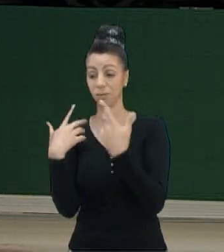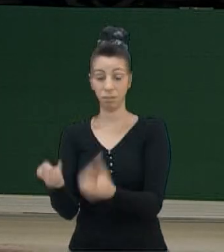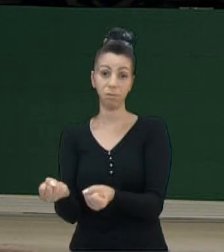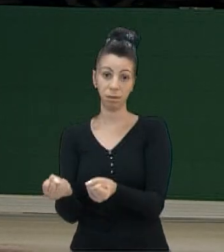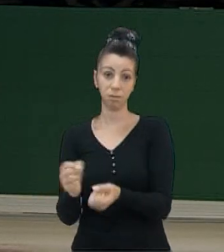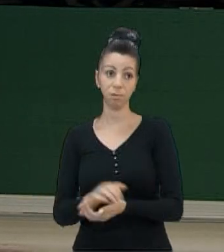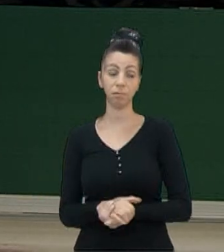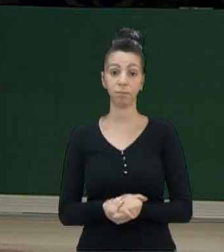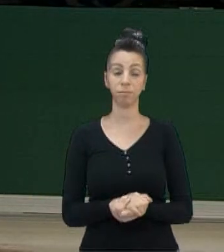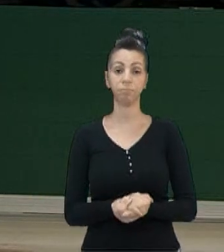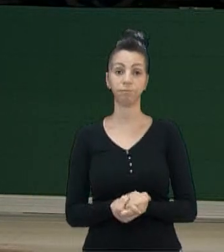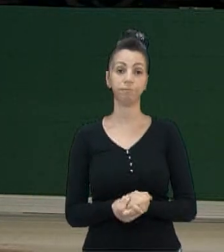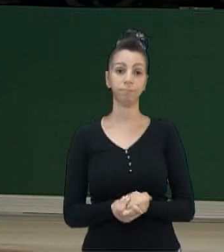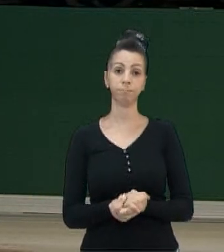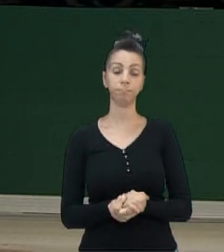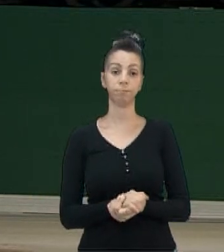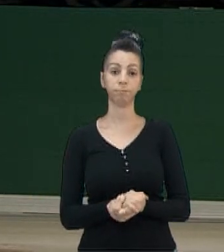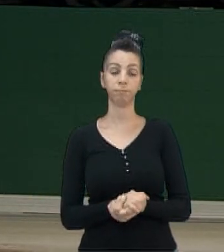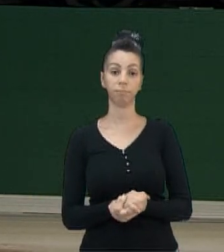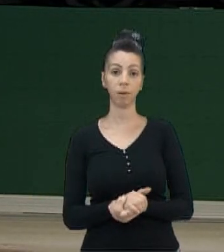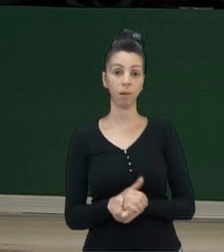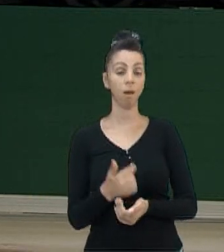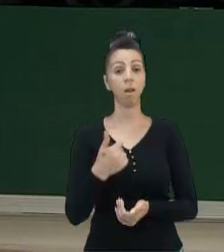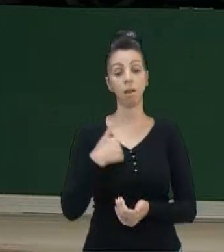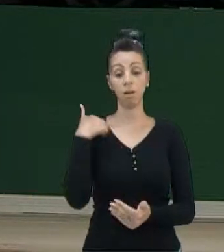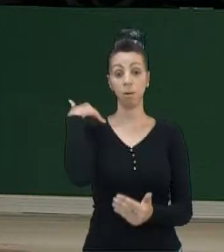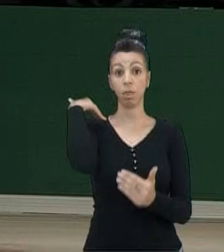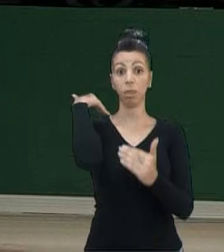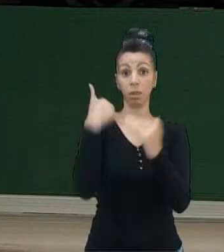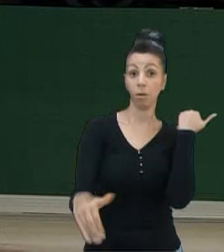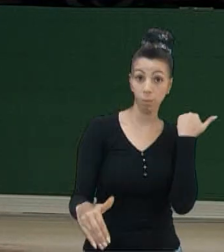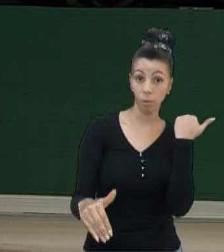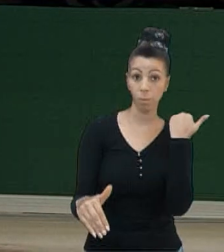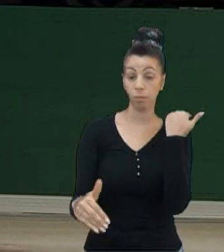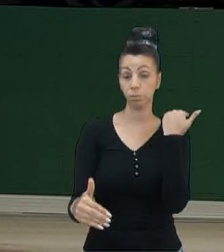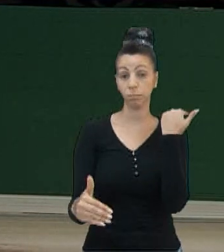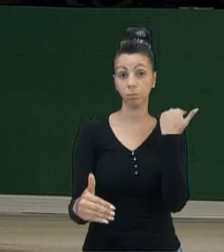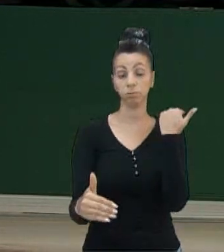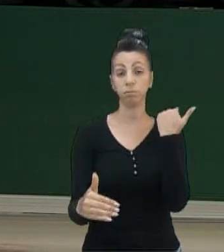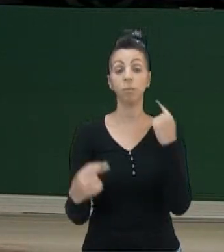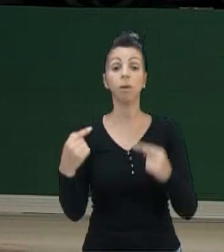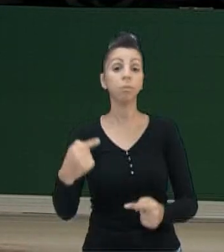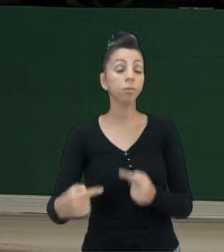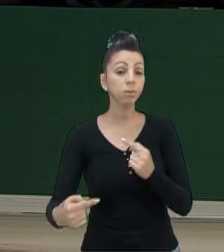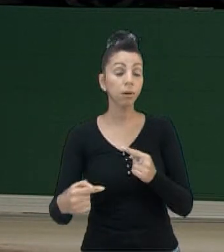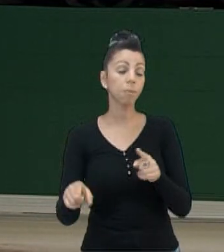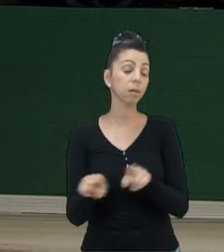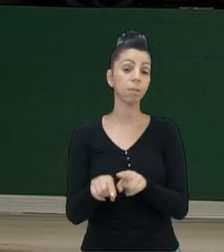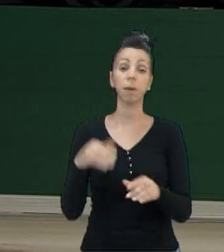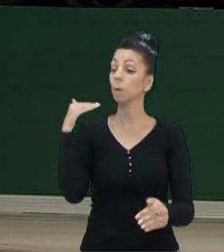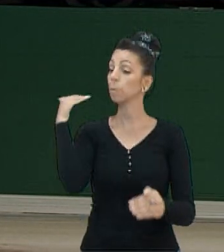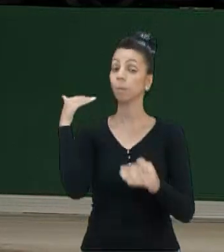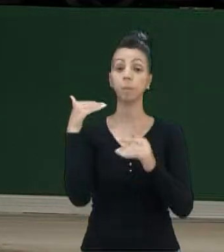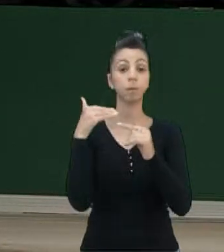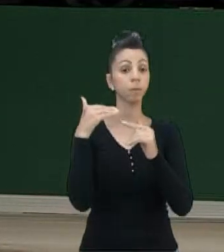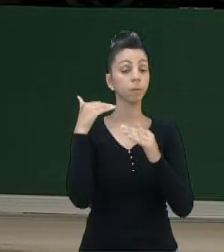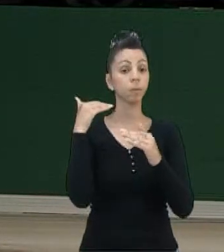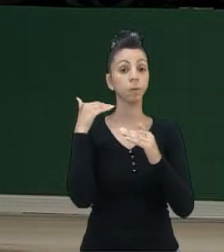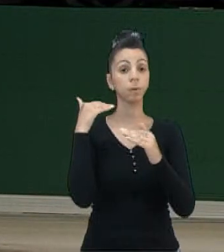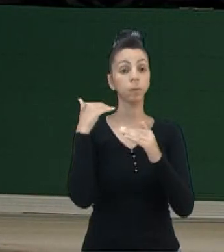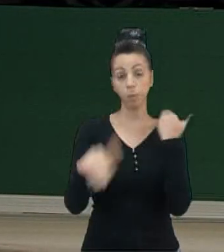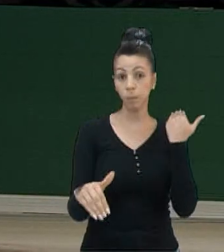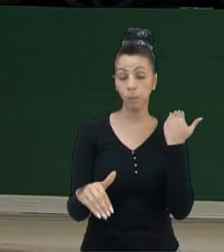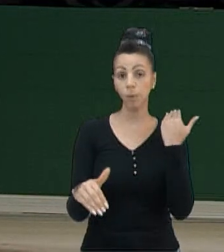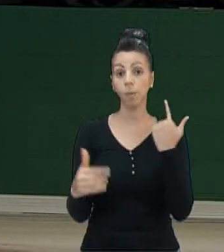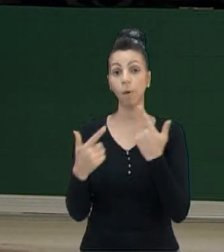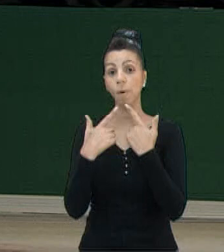essa ideia de, olha, eu não concordo com o sistema e também não concordo muitas vezes com o sistema linguístico,